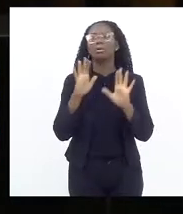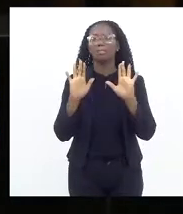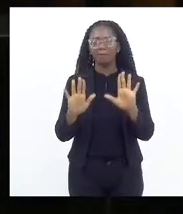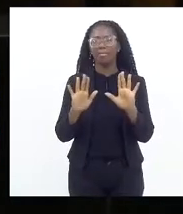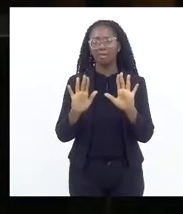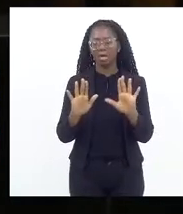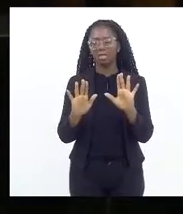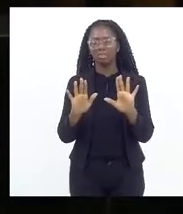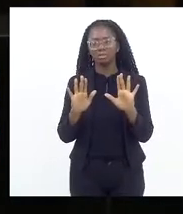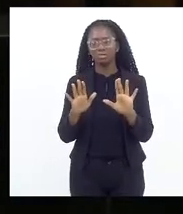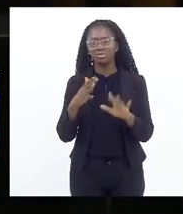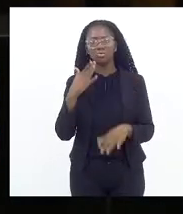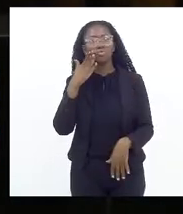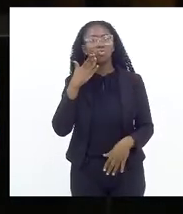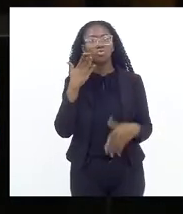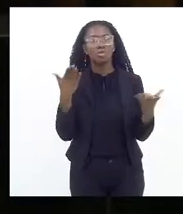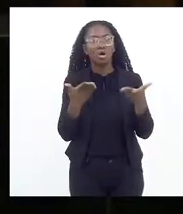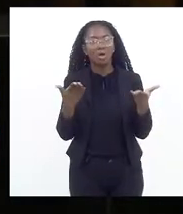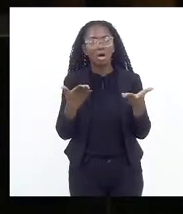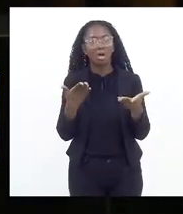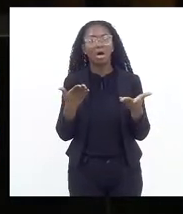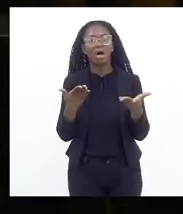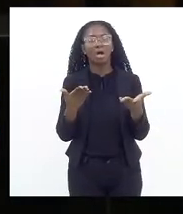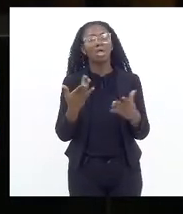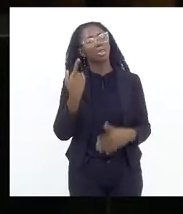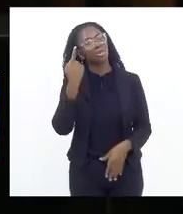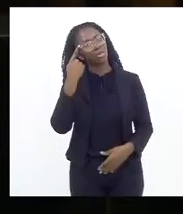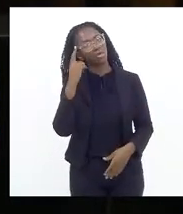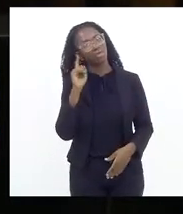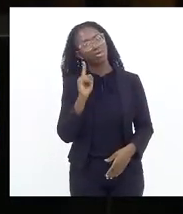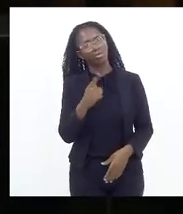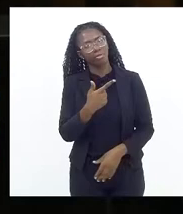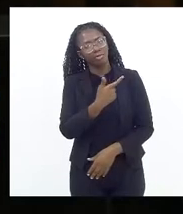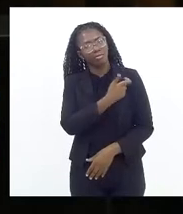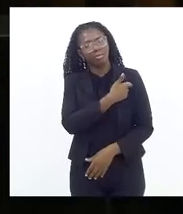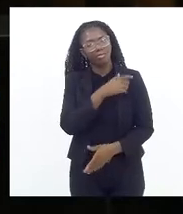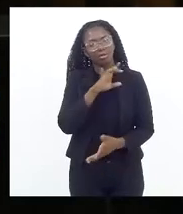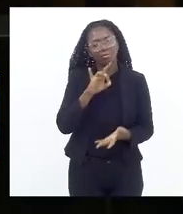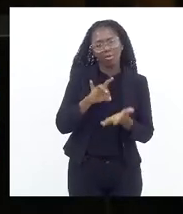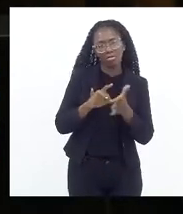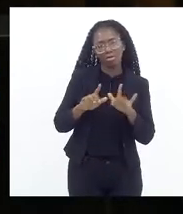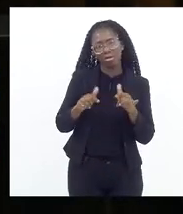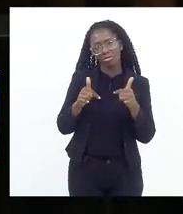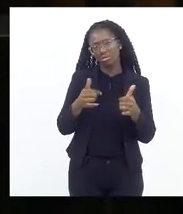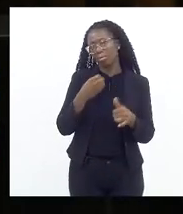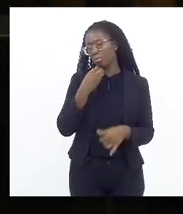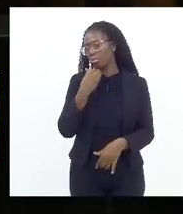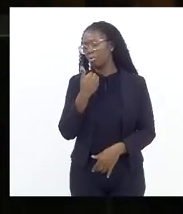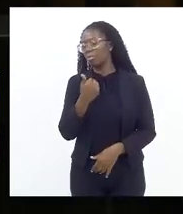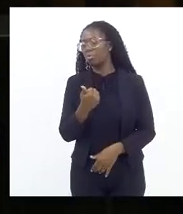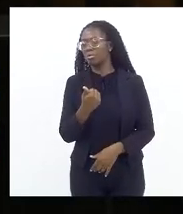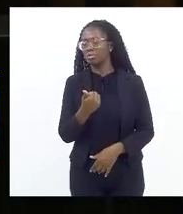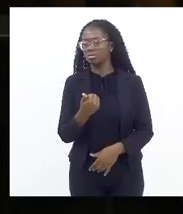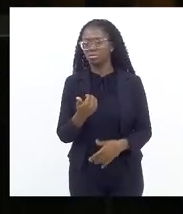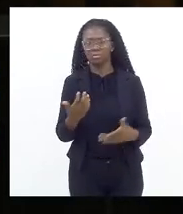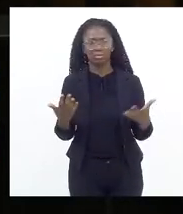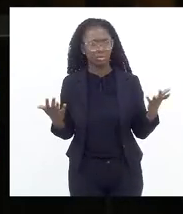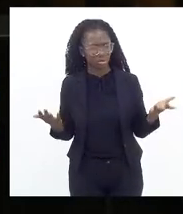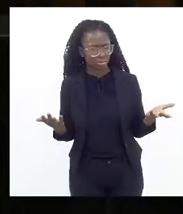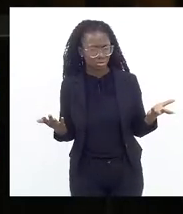uso agora do discurso? Não sabemos se a vacina realmente tem ação eficácia. Ou